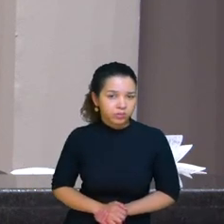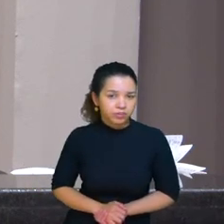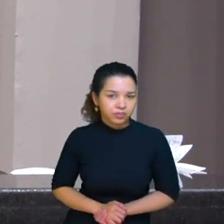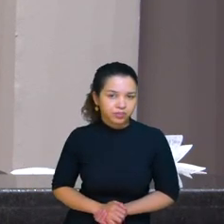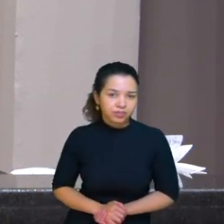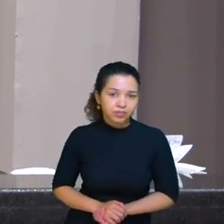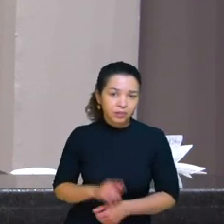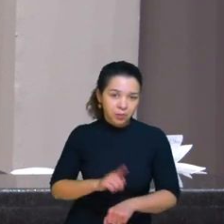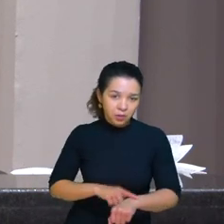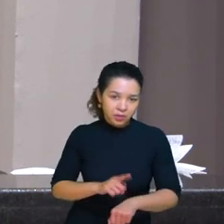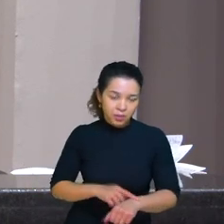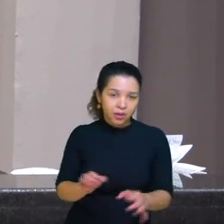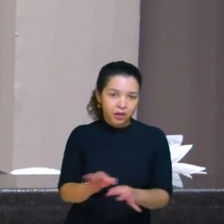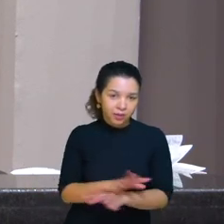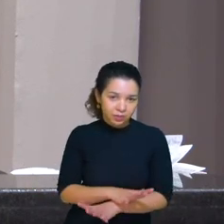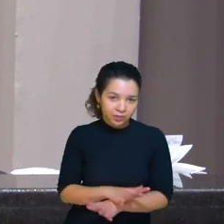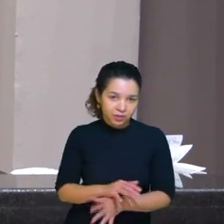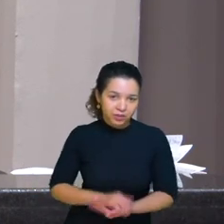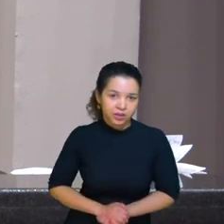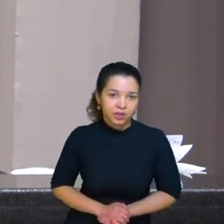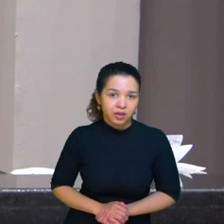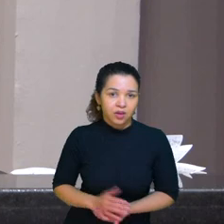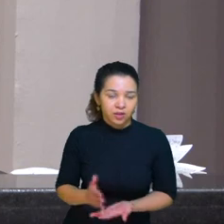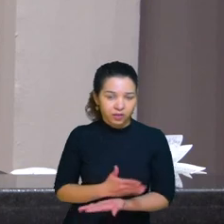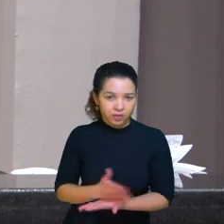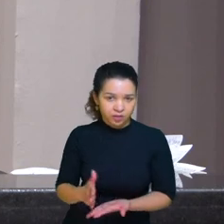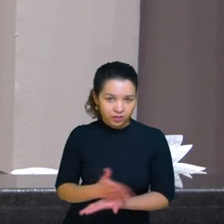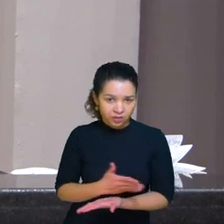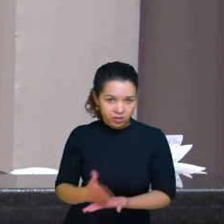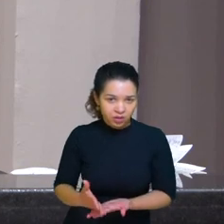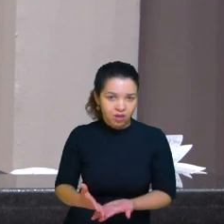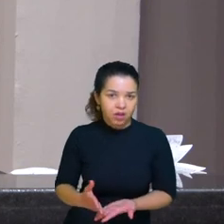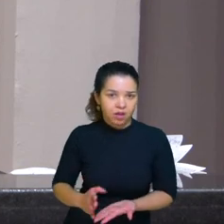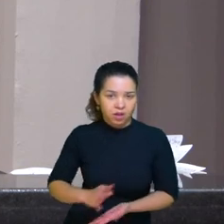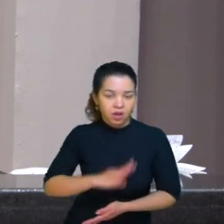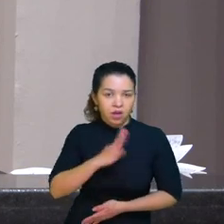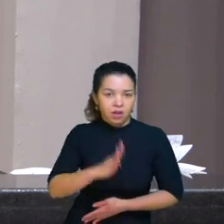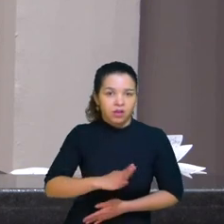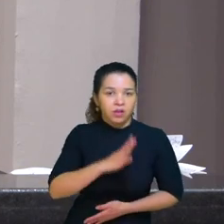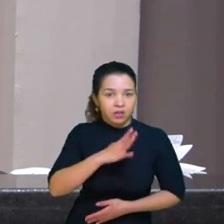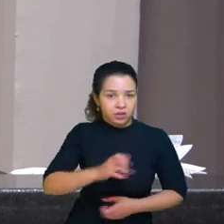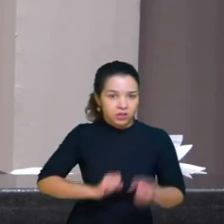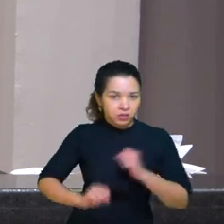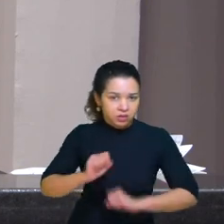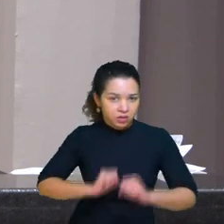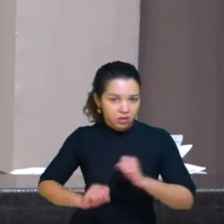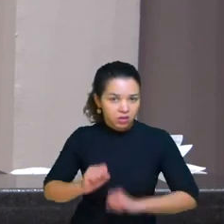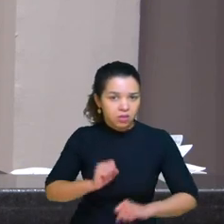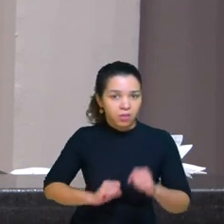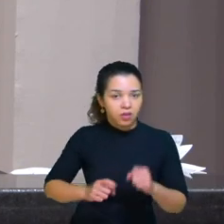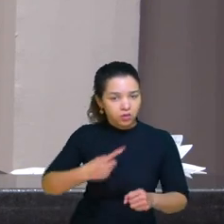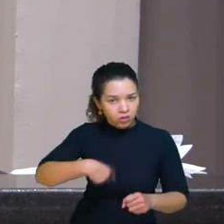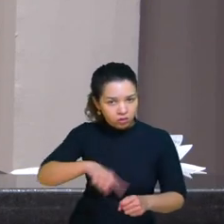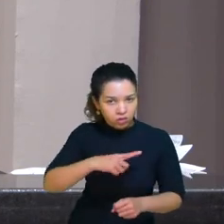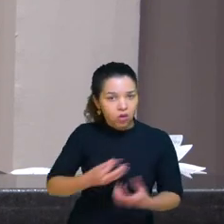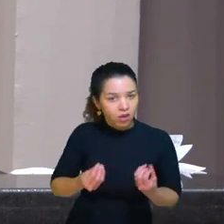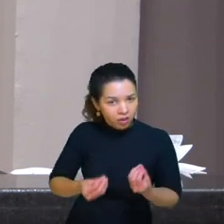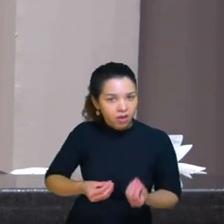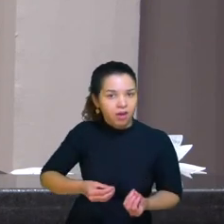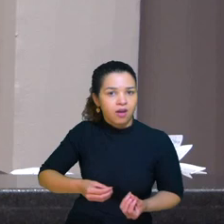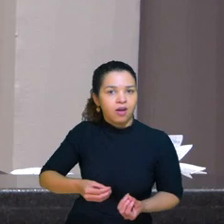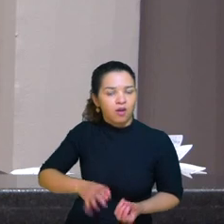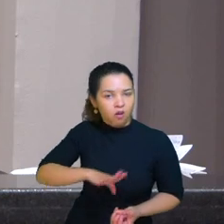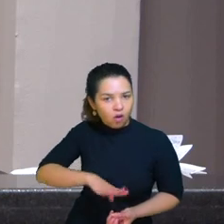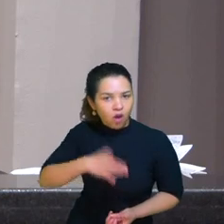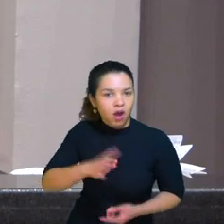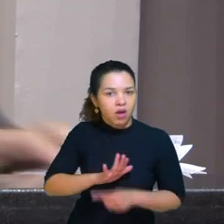aventurar-se causa ansiedade mas deixar de arriscar é perder a si mesmo por isso nós estamos aqui arriscando fazer Santa Catarina